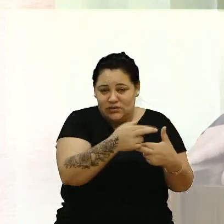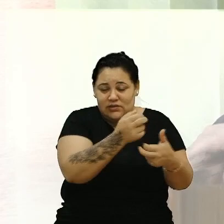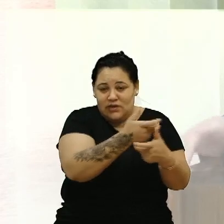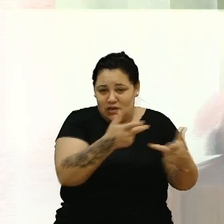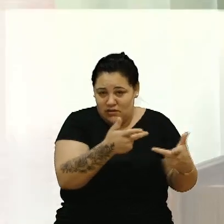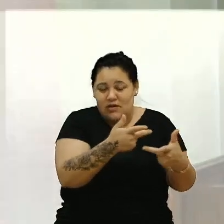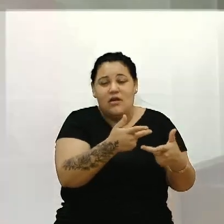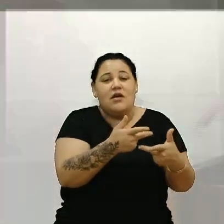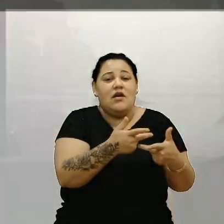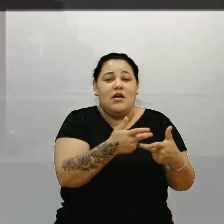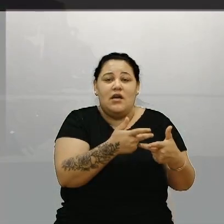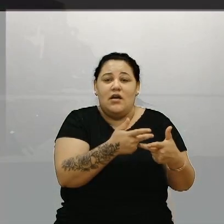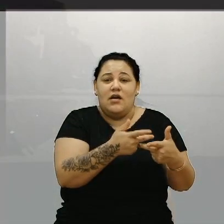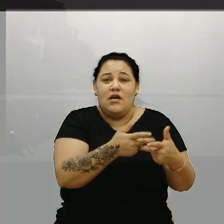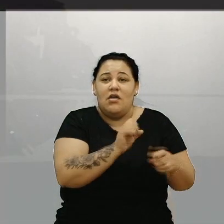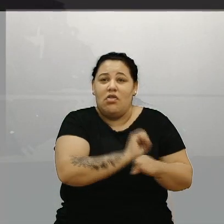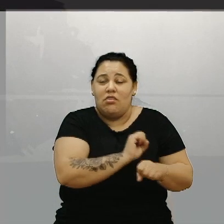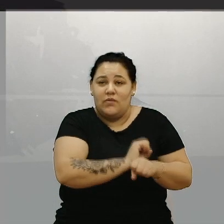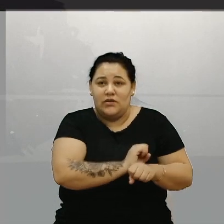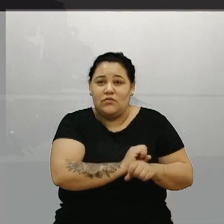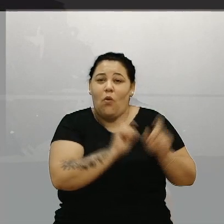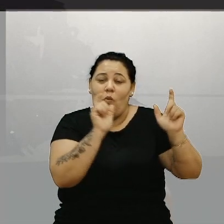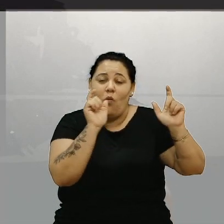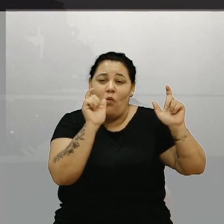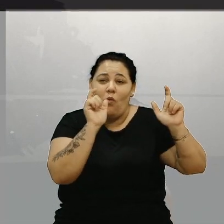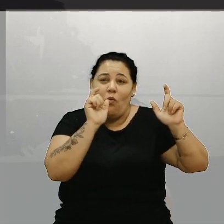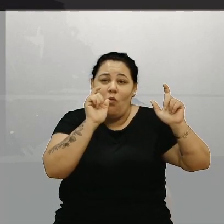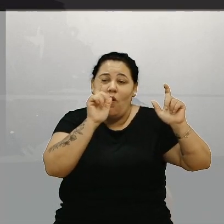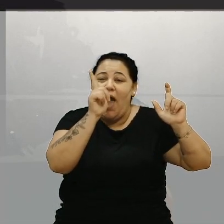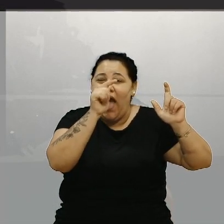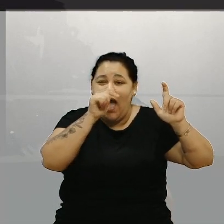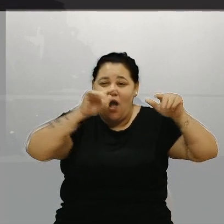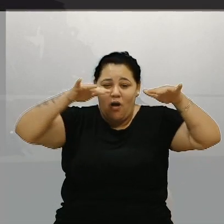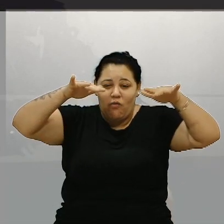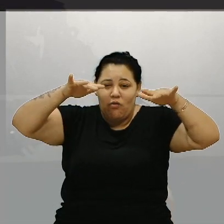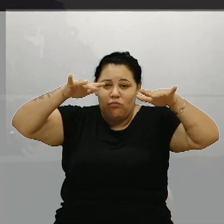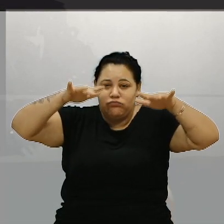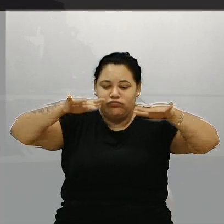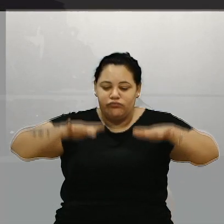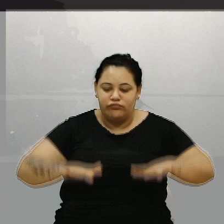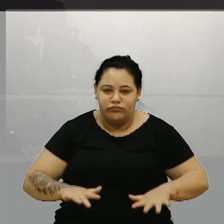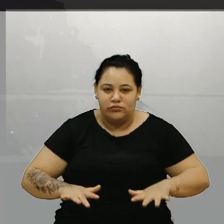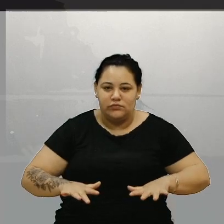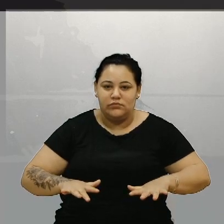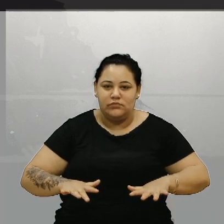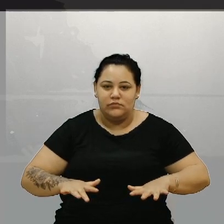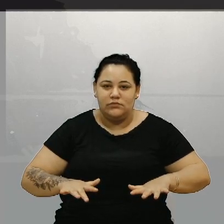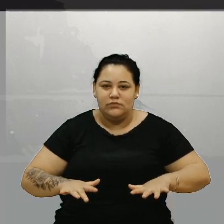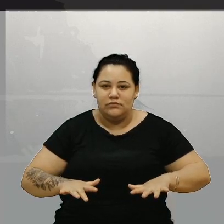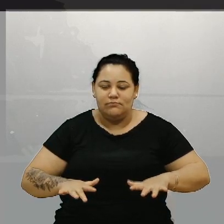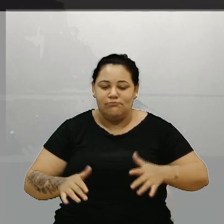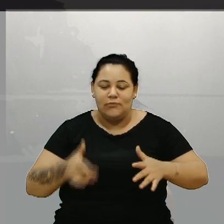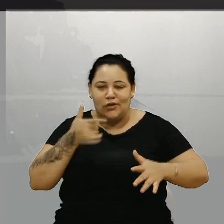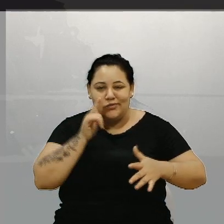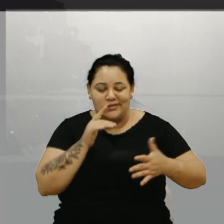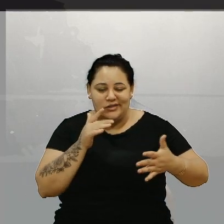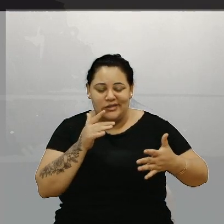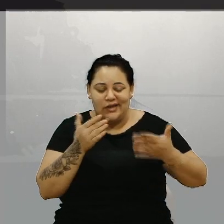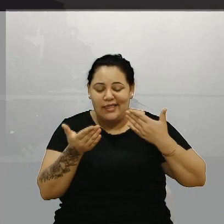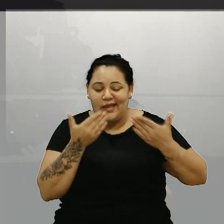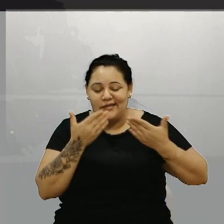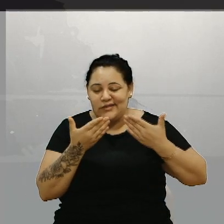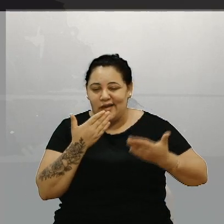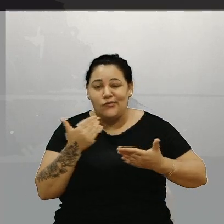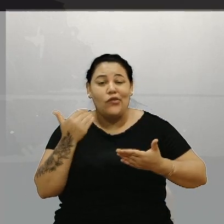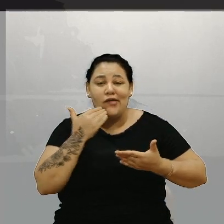soja aguardam a diminuição das águas para que se possa avaliar a extensão desses prejuízos.